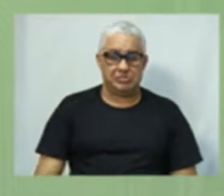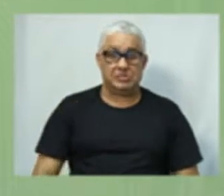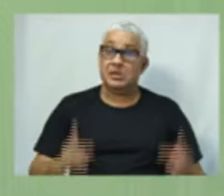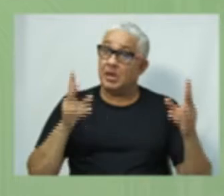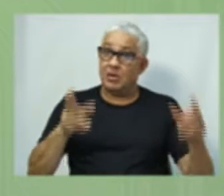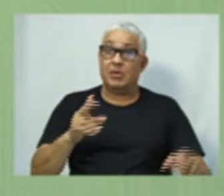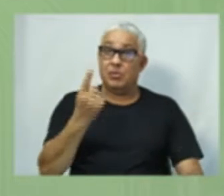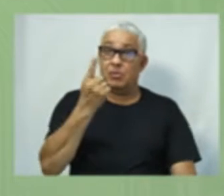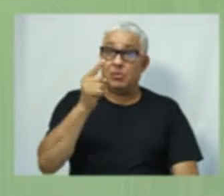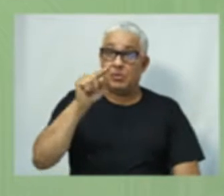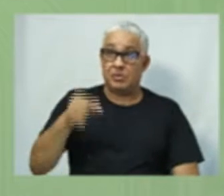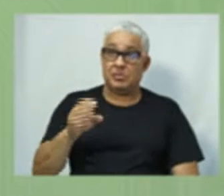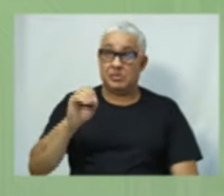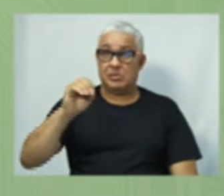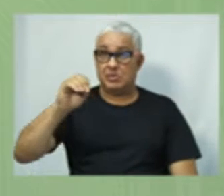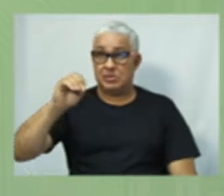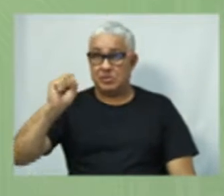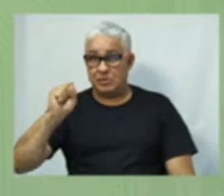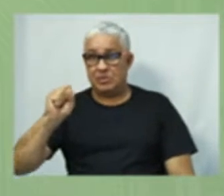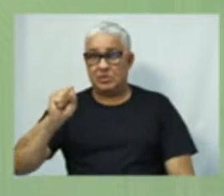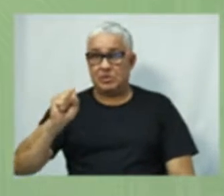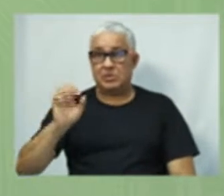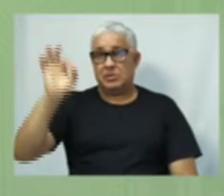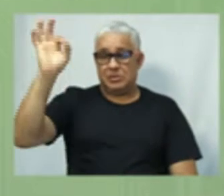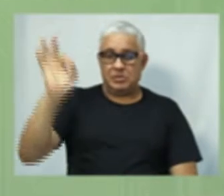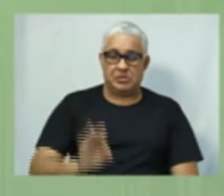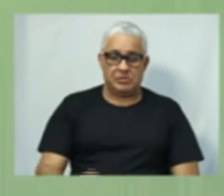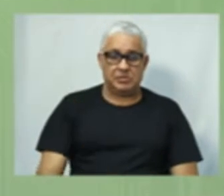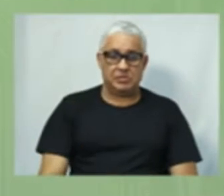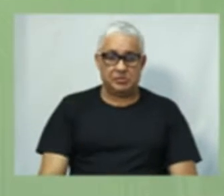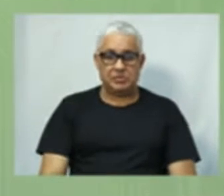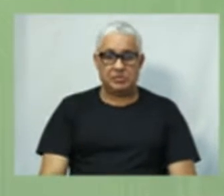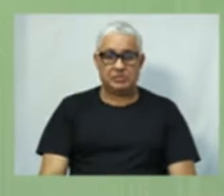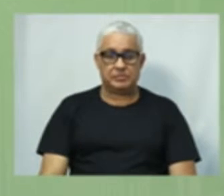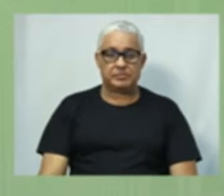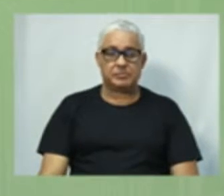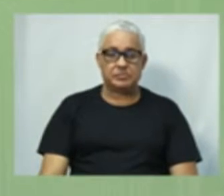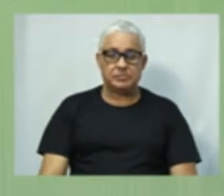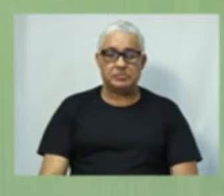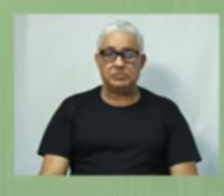1,08%, tá? Então, se a gente jogar o valor total vezes